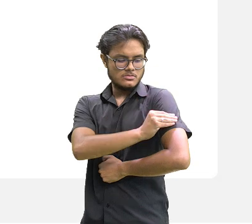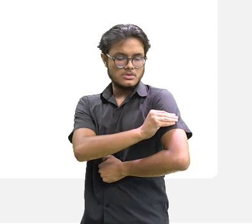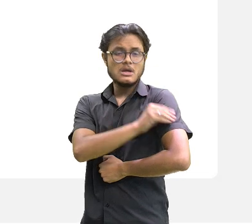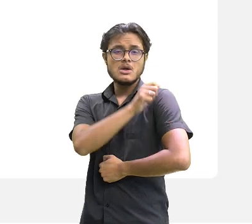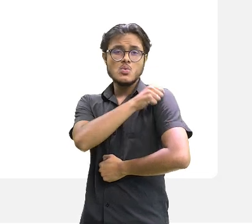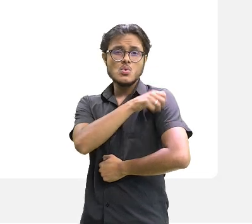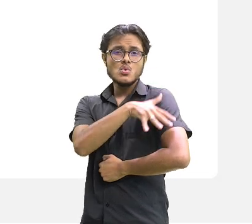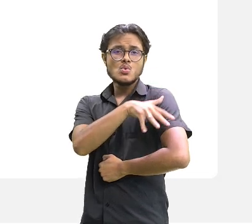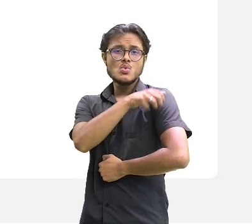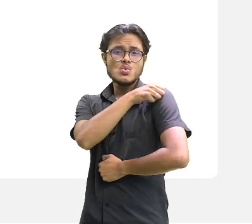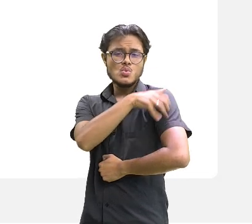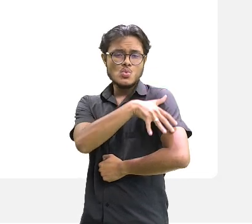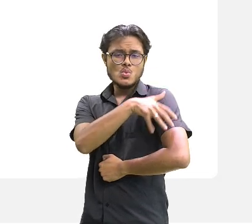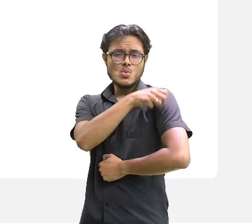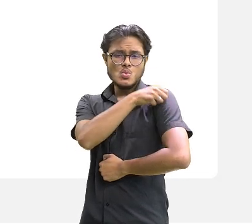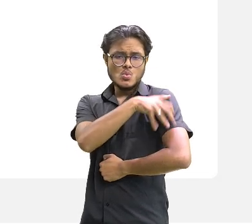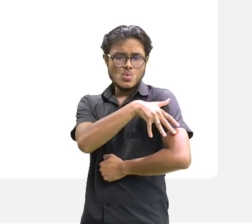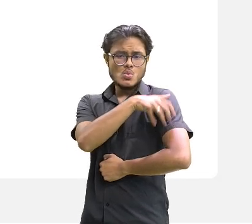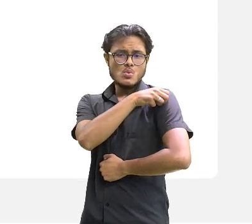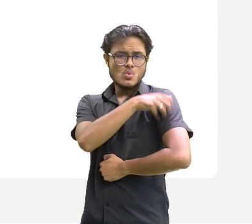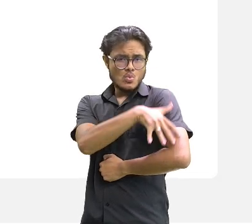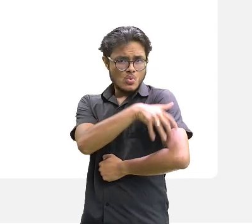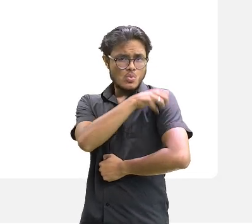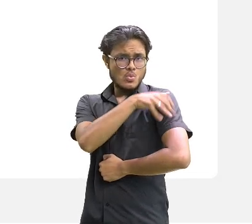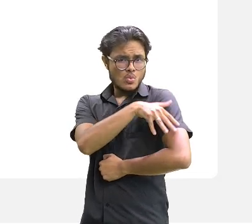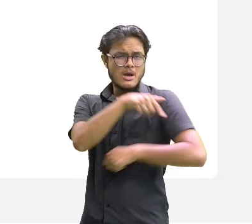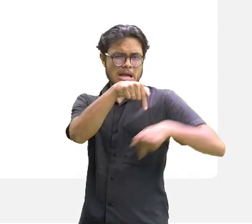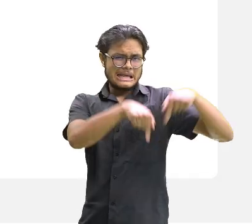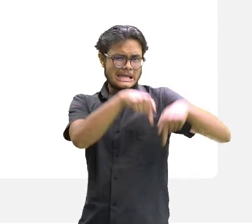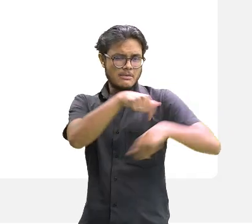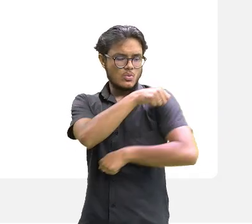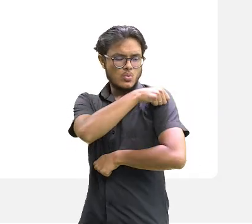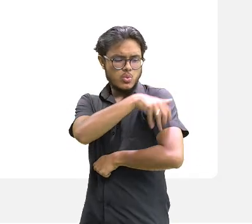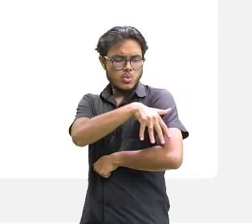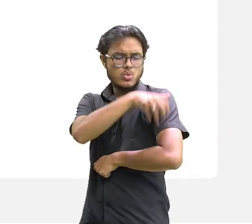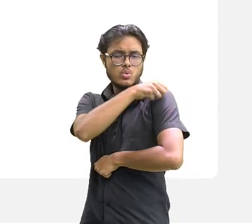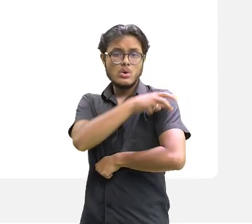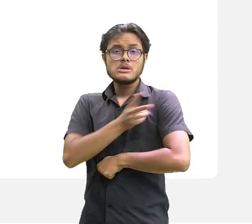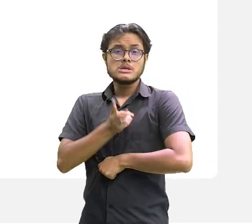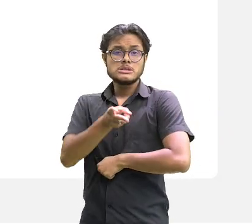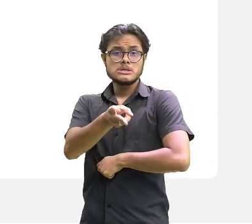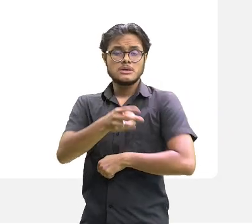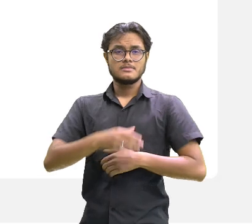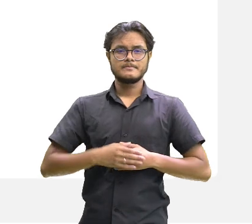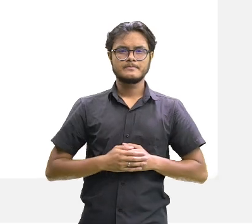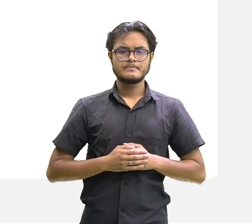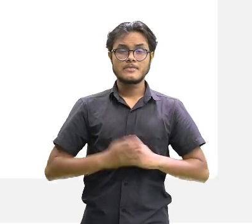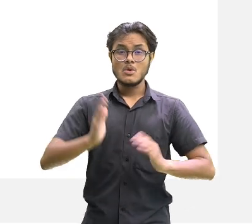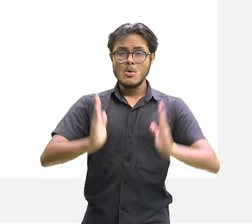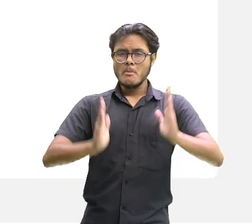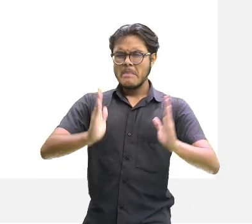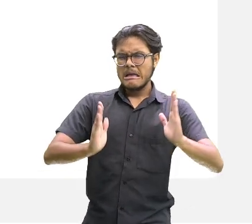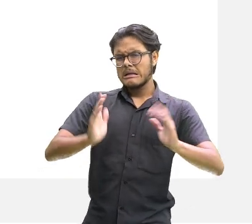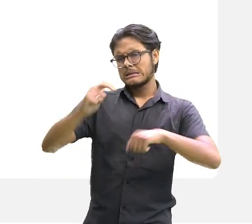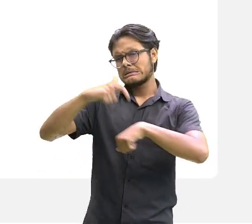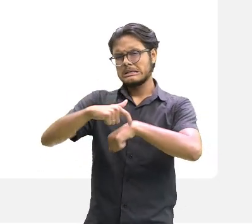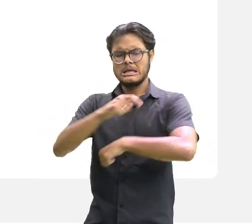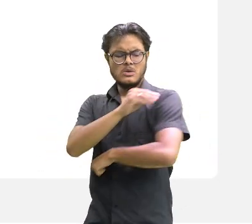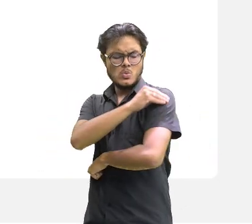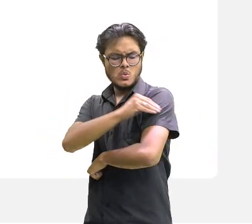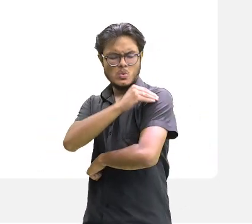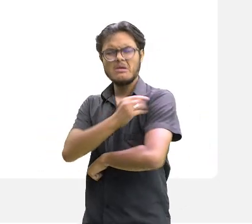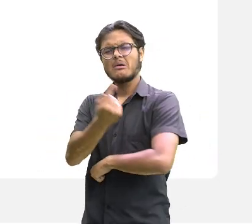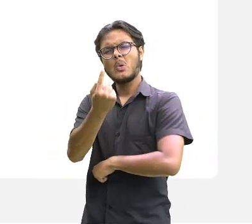liberação dos hormônios, que acontece de forma contínua. O tempo de duração do adesivo é de 1